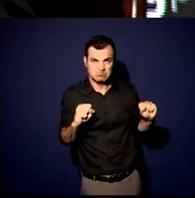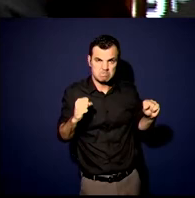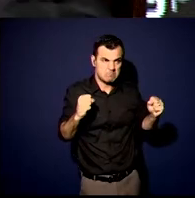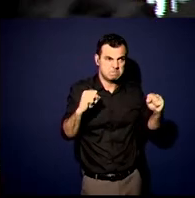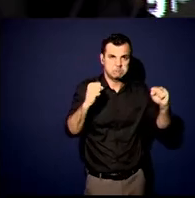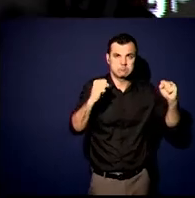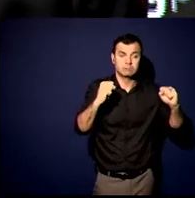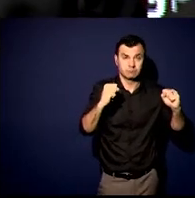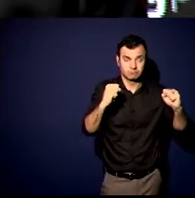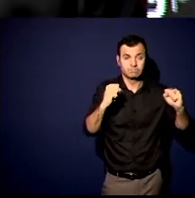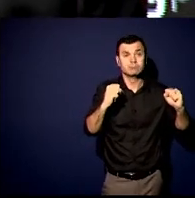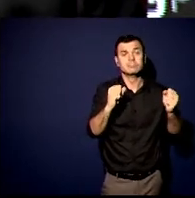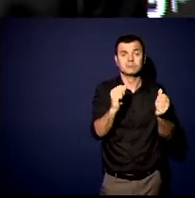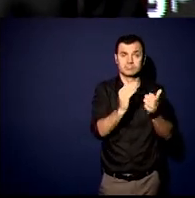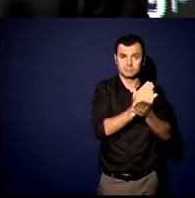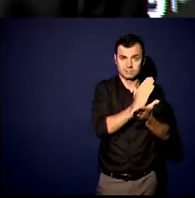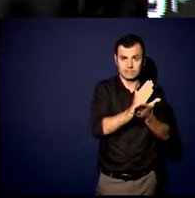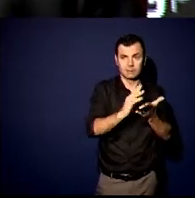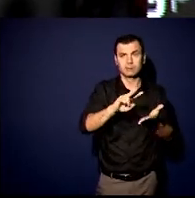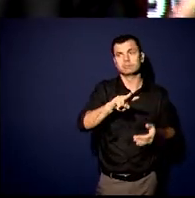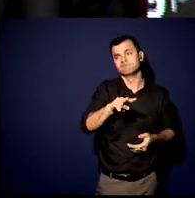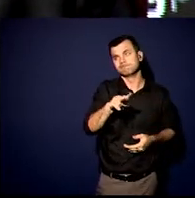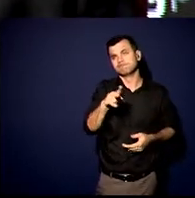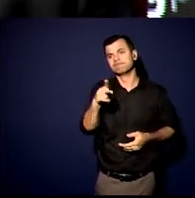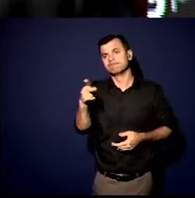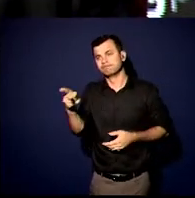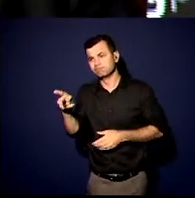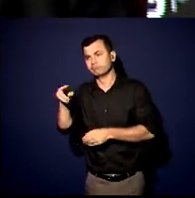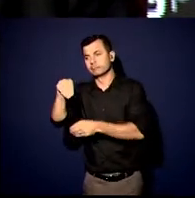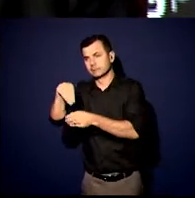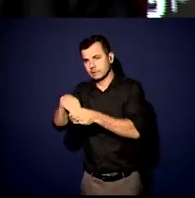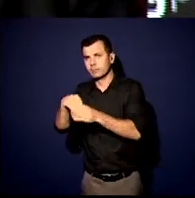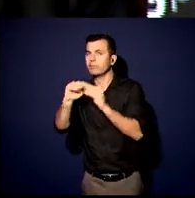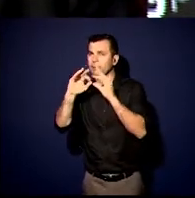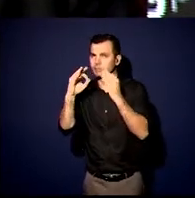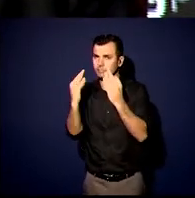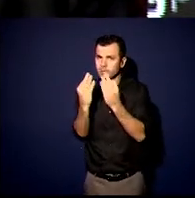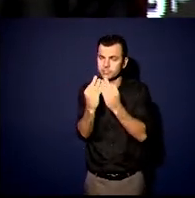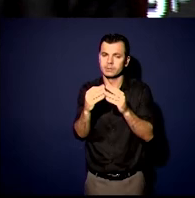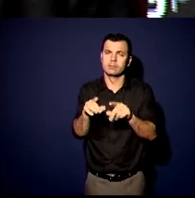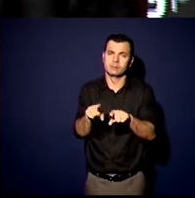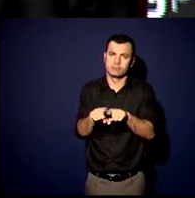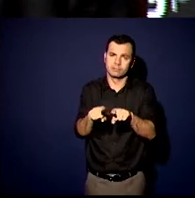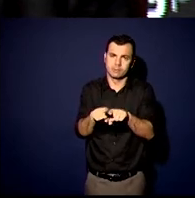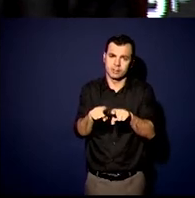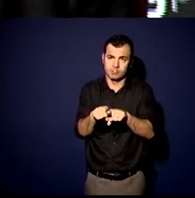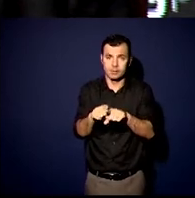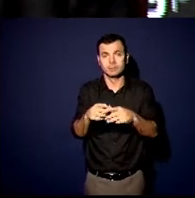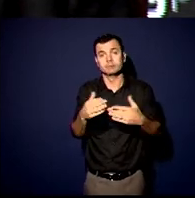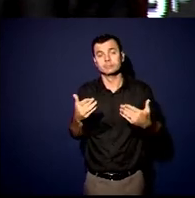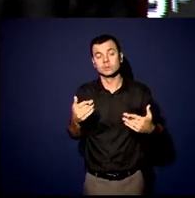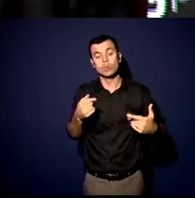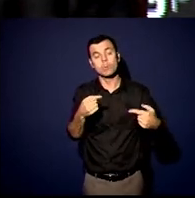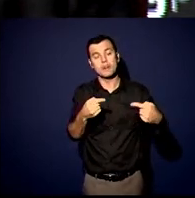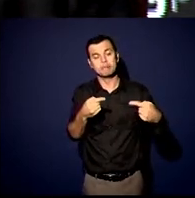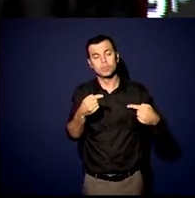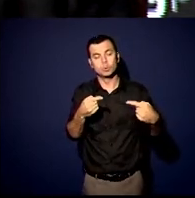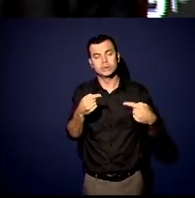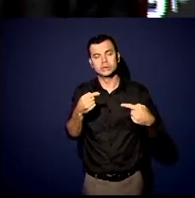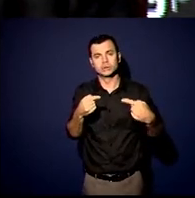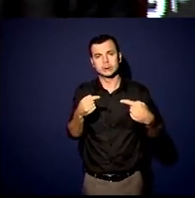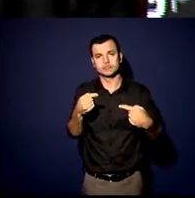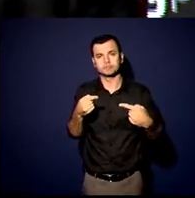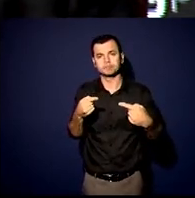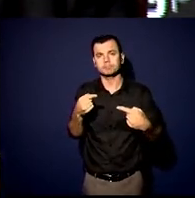migrando para as relações até familiares então é realmente uma política que seja puramente